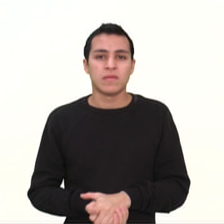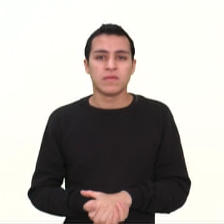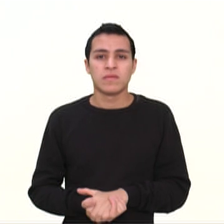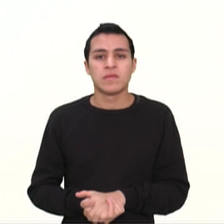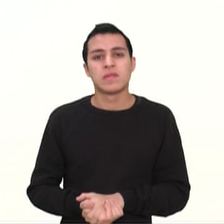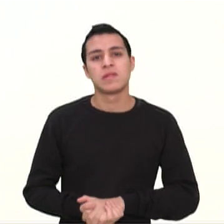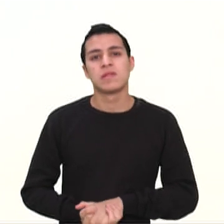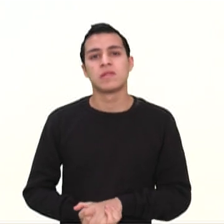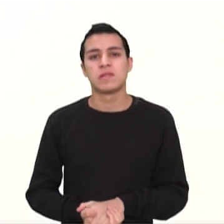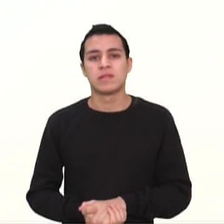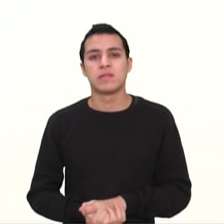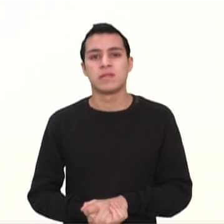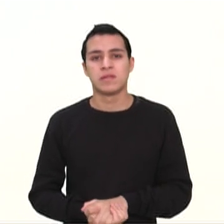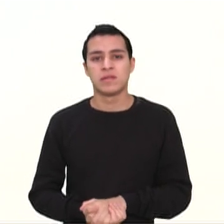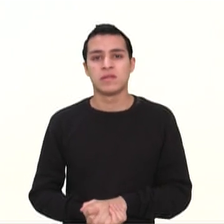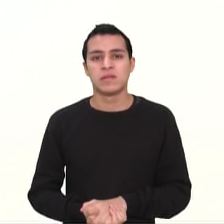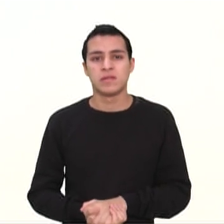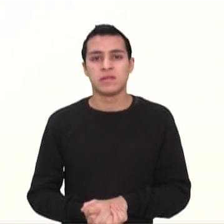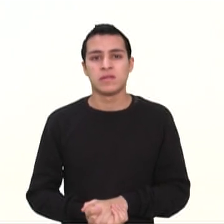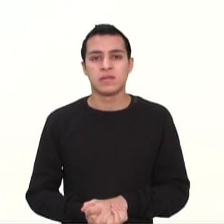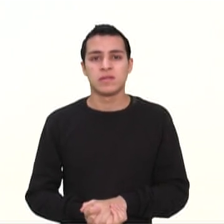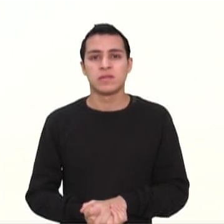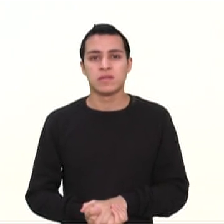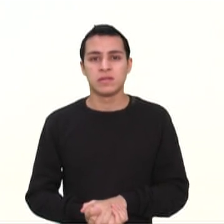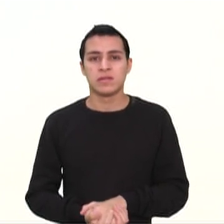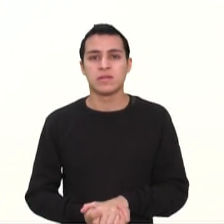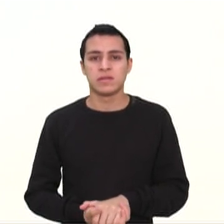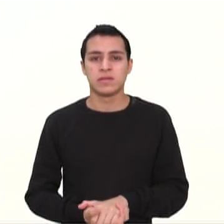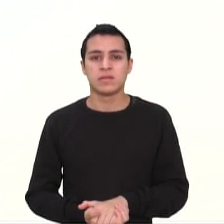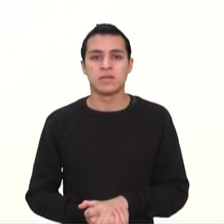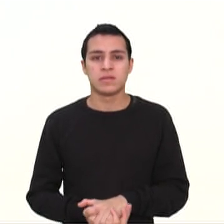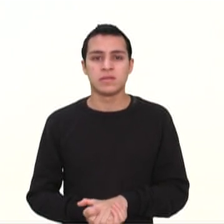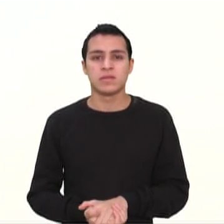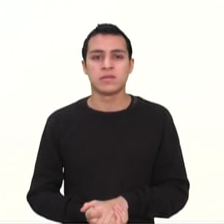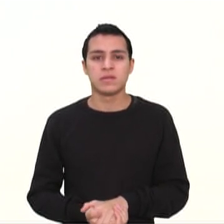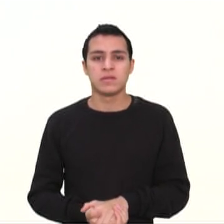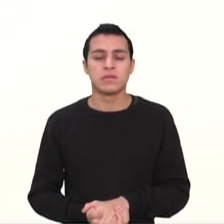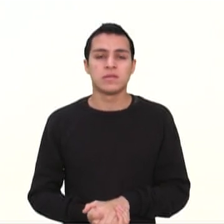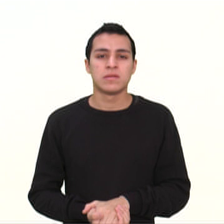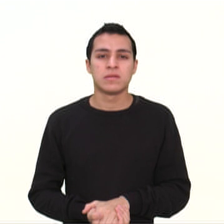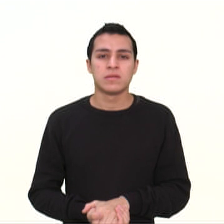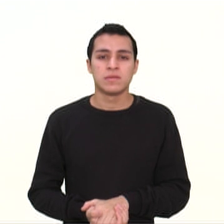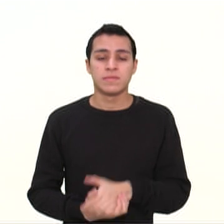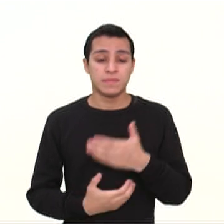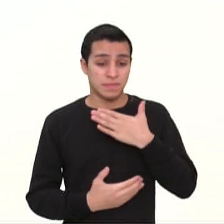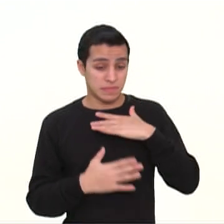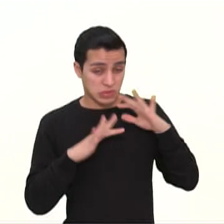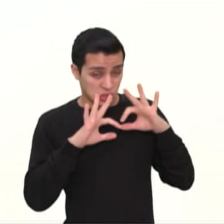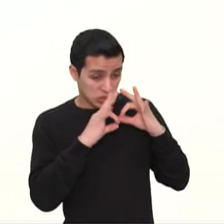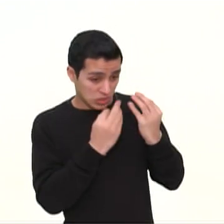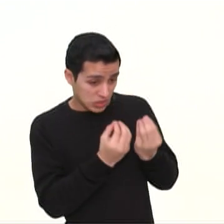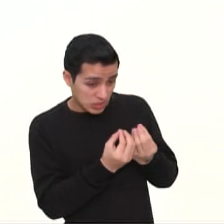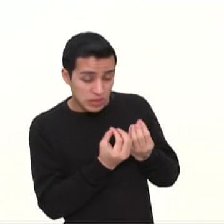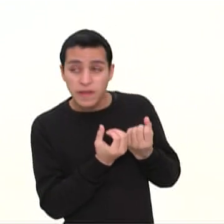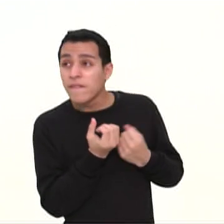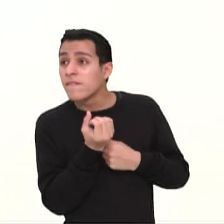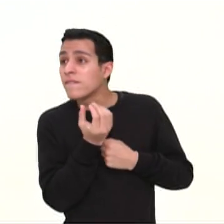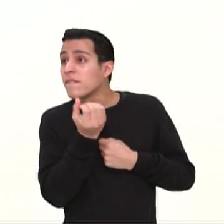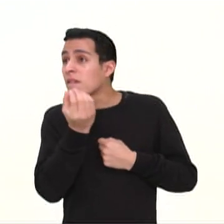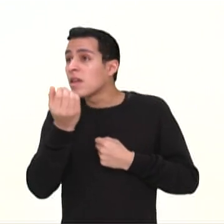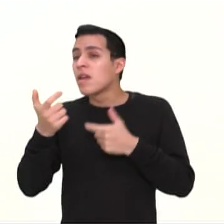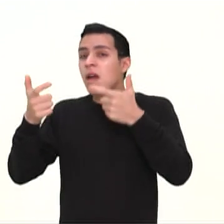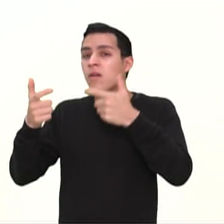I was late for class last Thursday because I start my car. Minha família e eu viajar para Montreal no